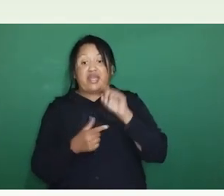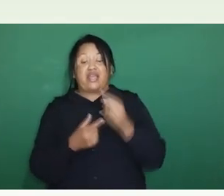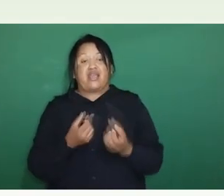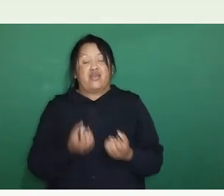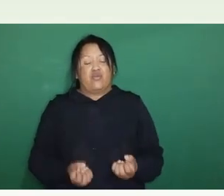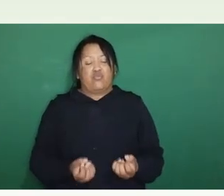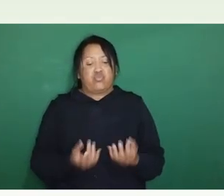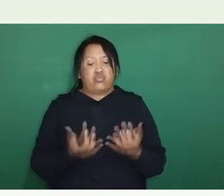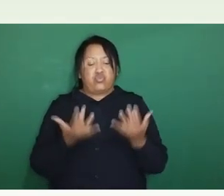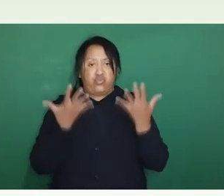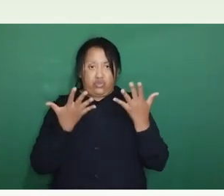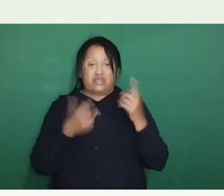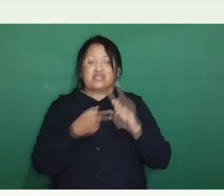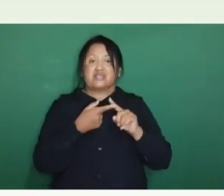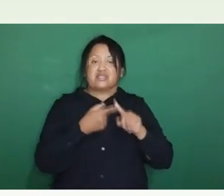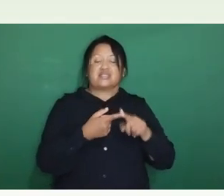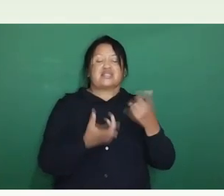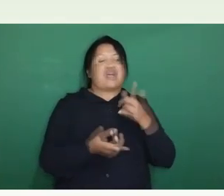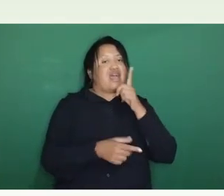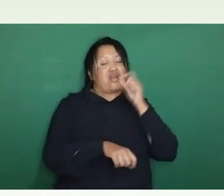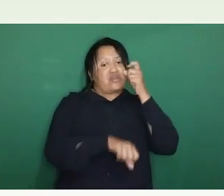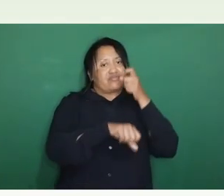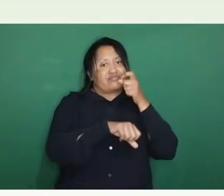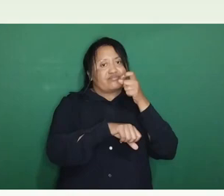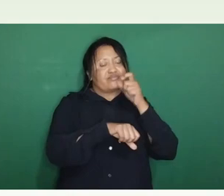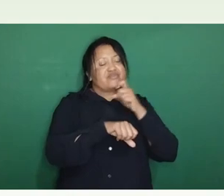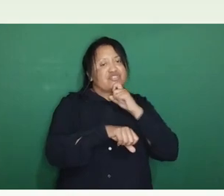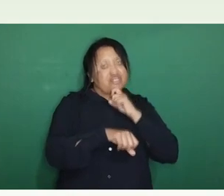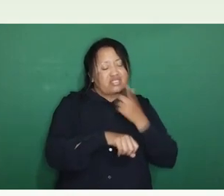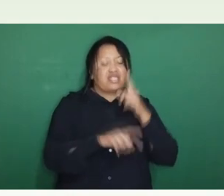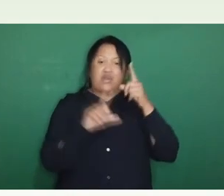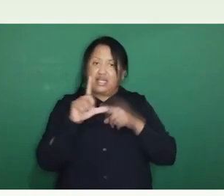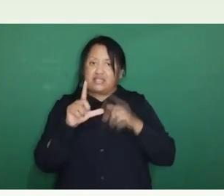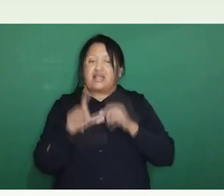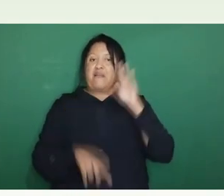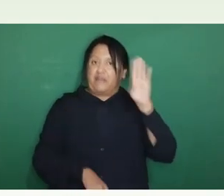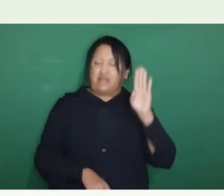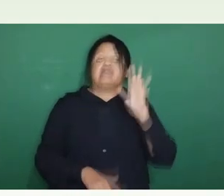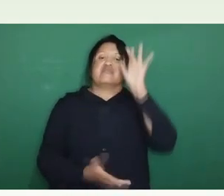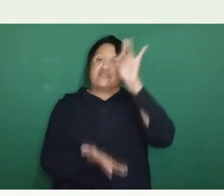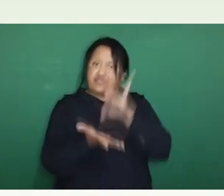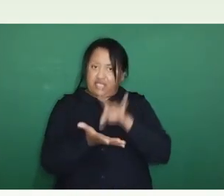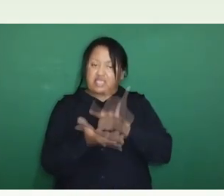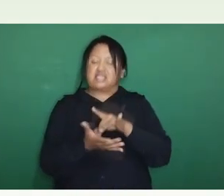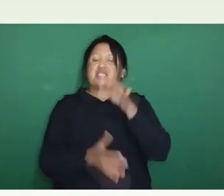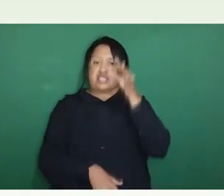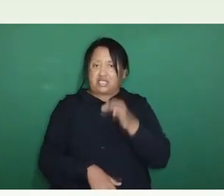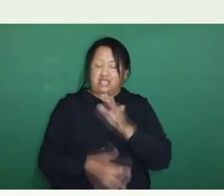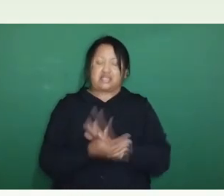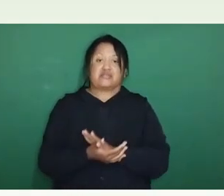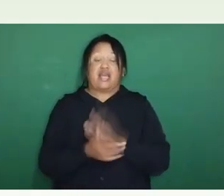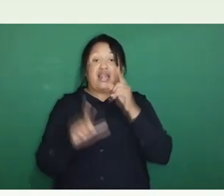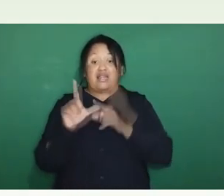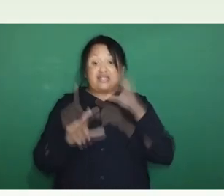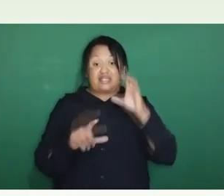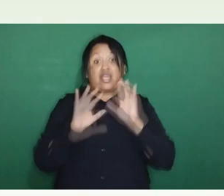eletronegatividade a letra B é verdadeira a letra C quando dissolvidos